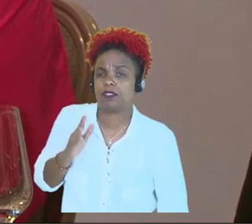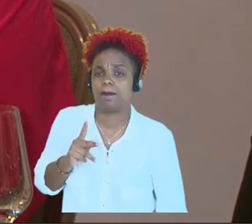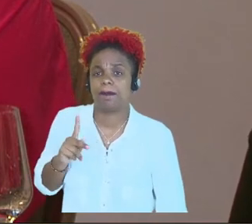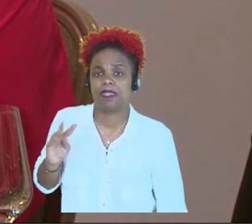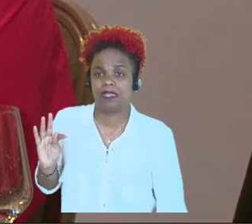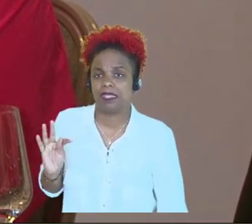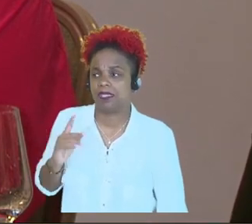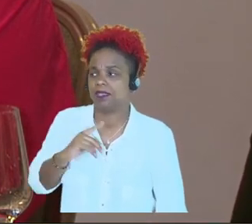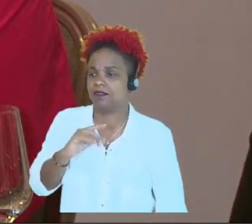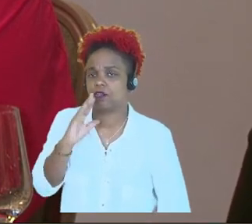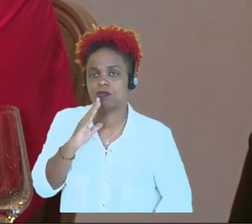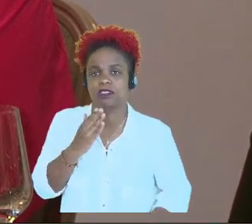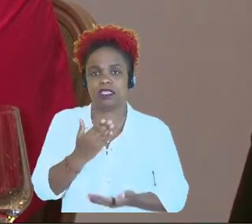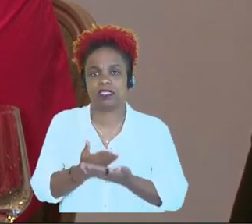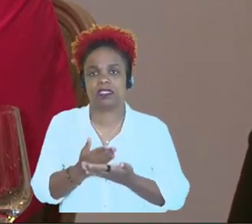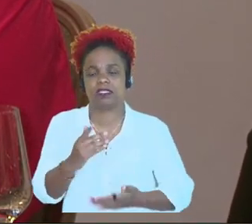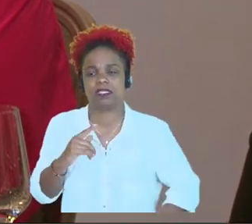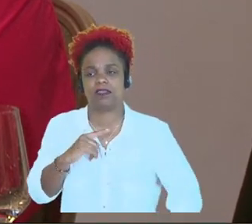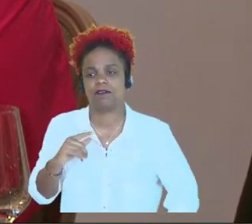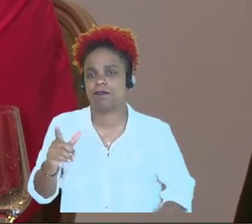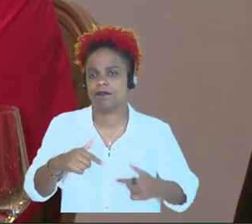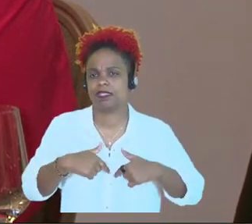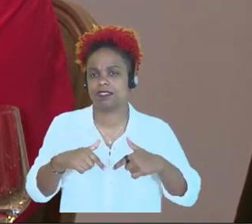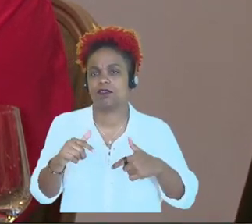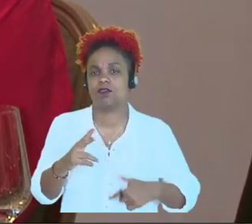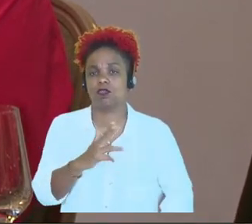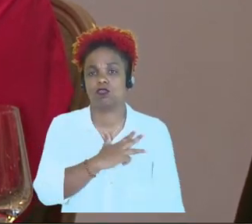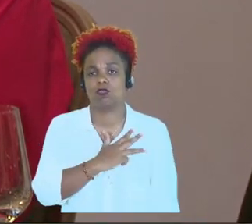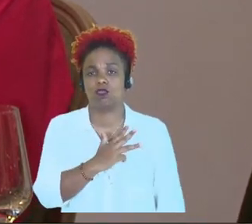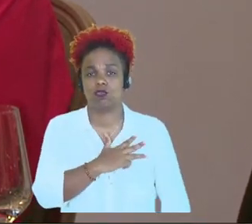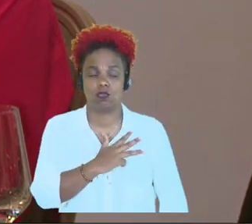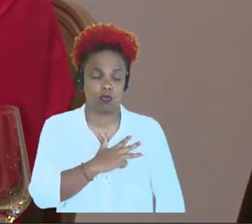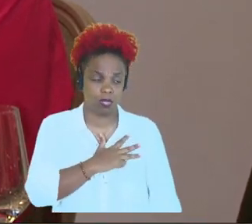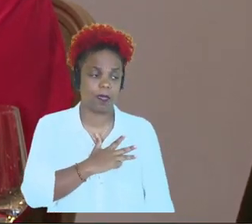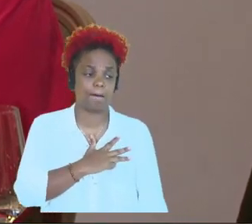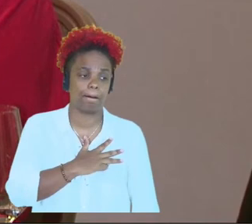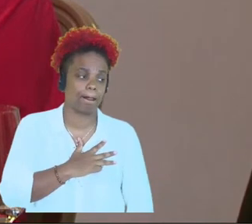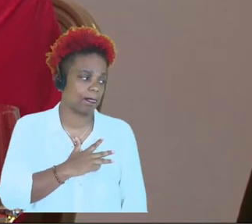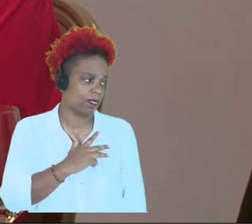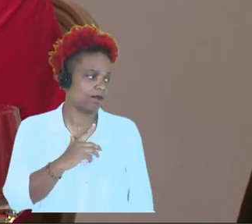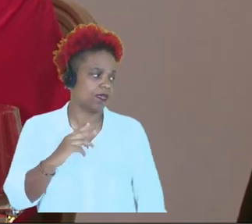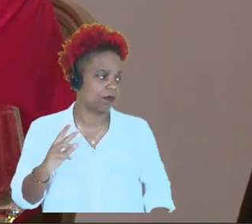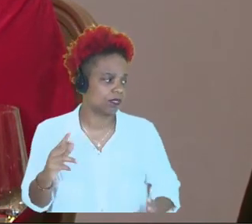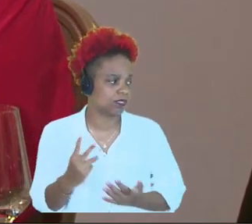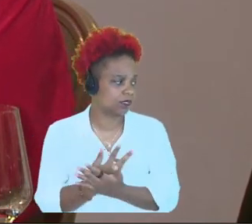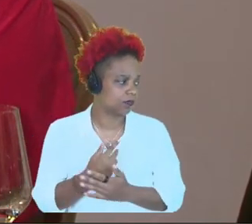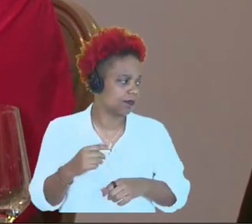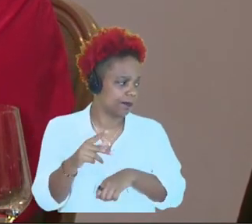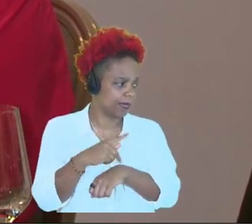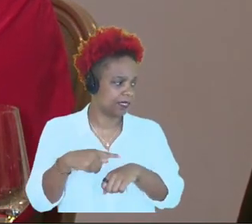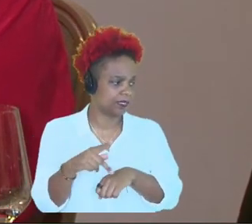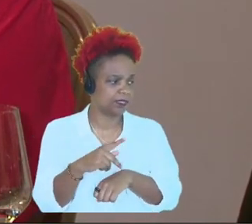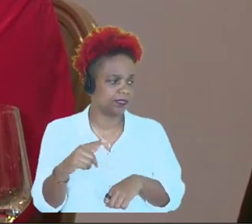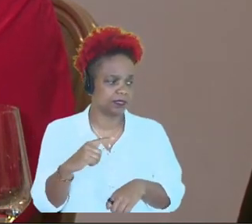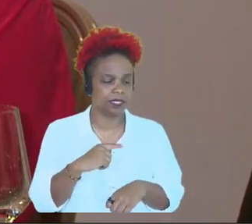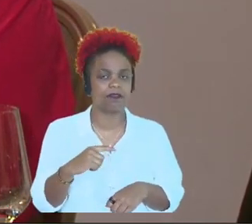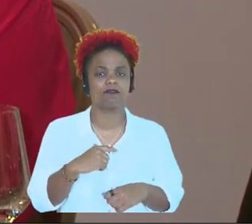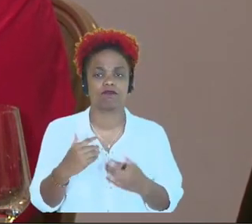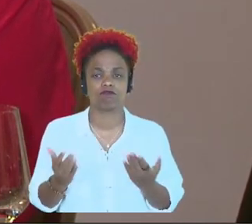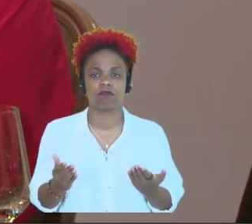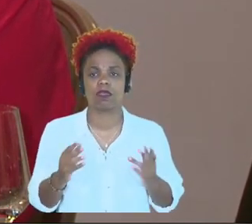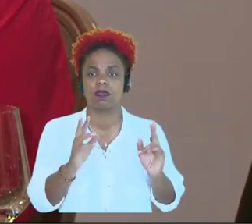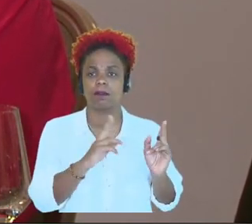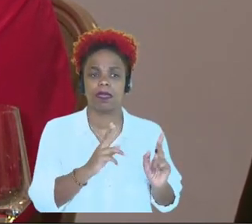eu não tenho nenhuma dúvida de que vai ser uma iniciativa do Lula, e que já vem acontecendo em outros países, está algo pacificado, que é